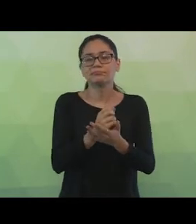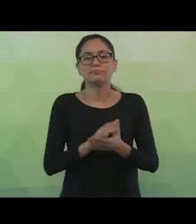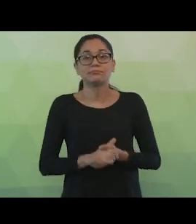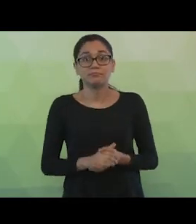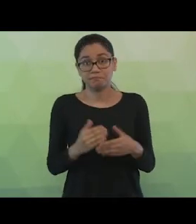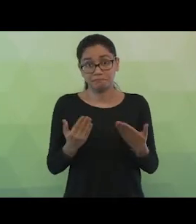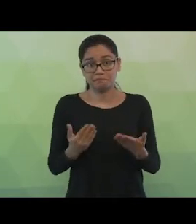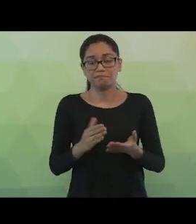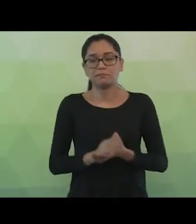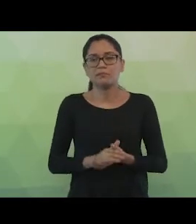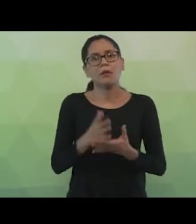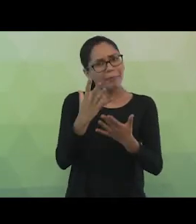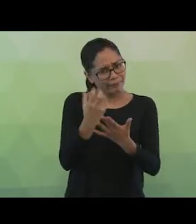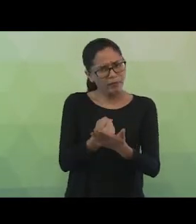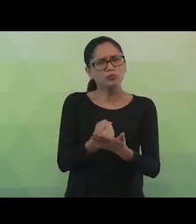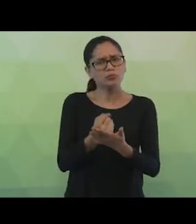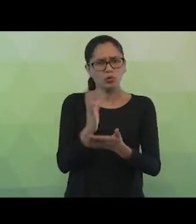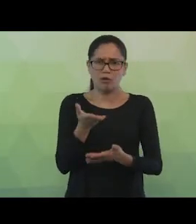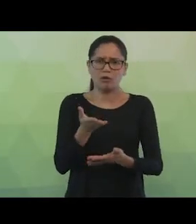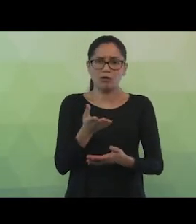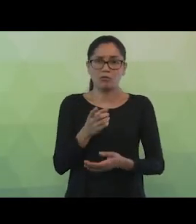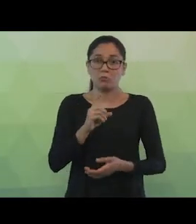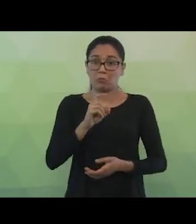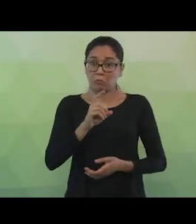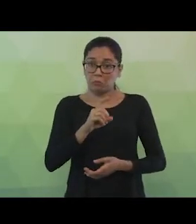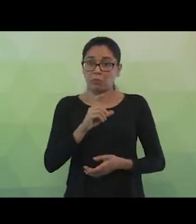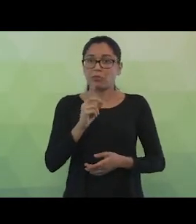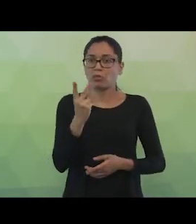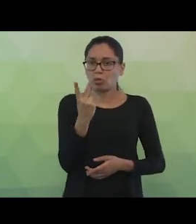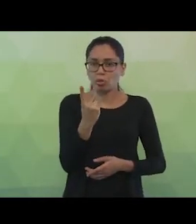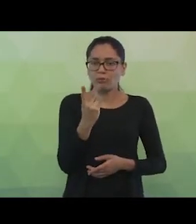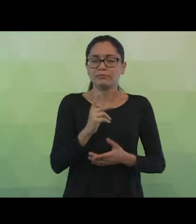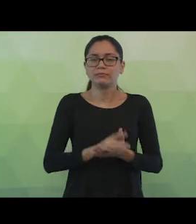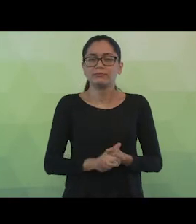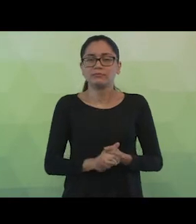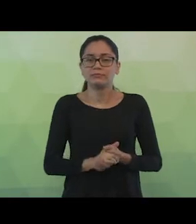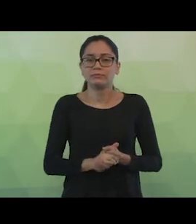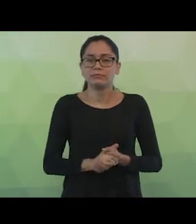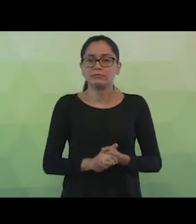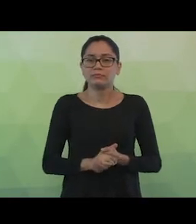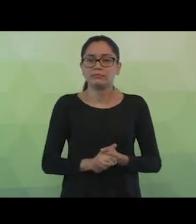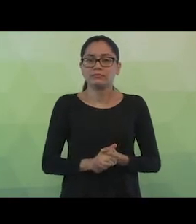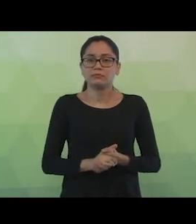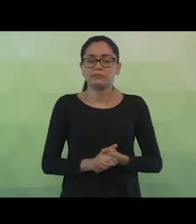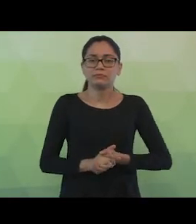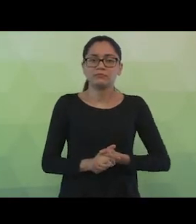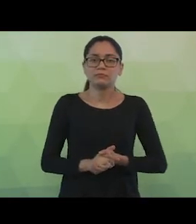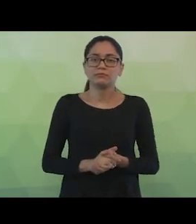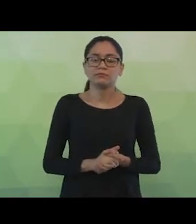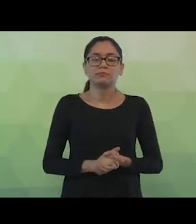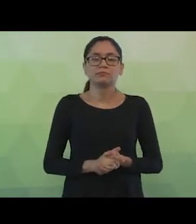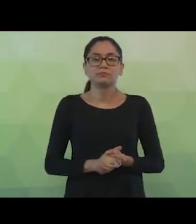Então, baixou, deu dois cliques e segue as orientações de instalação.